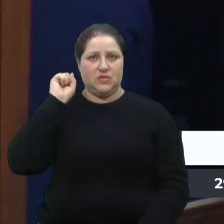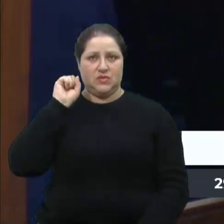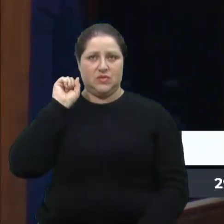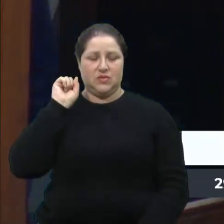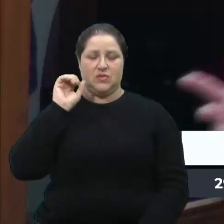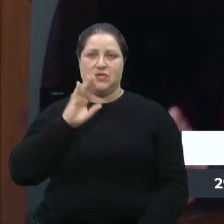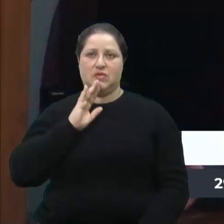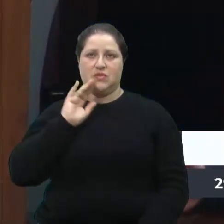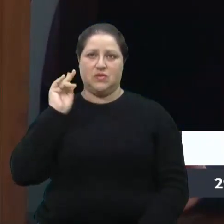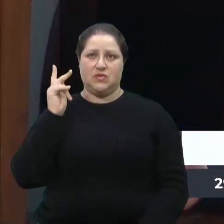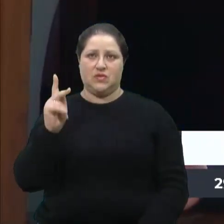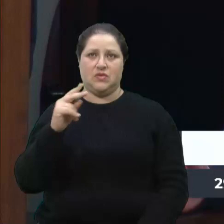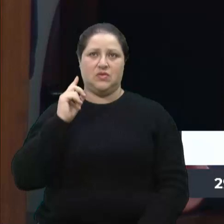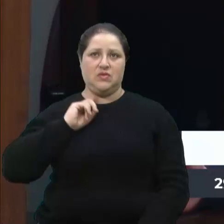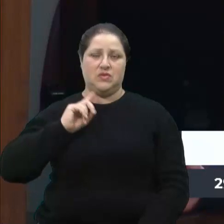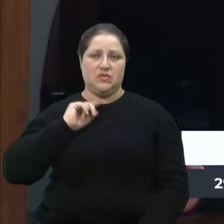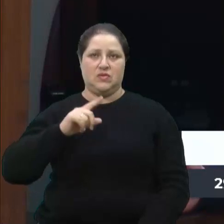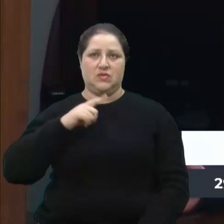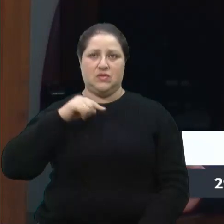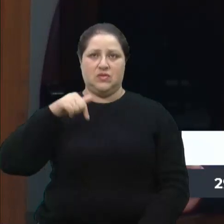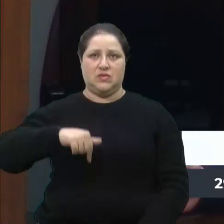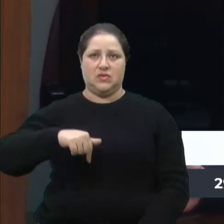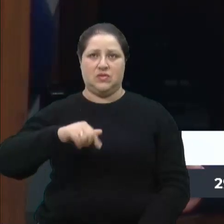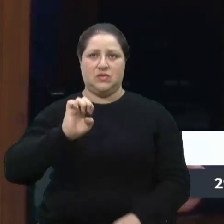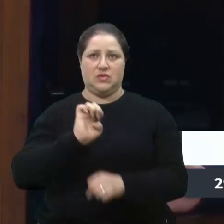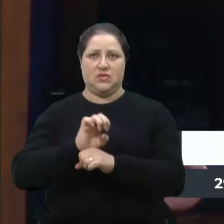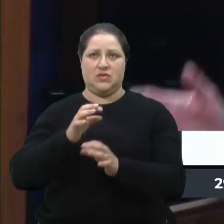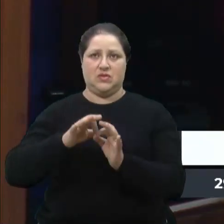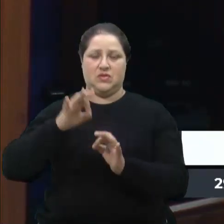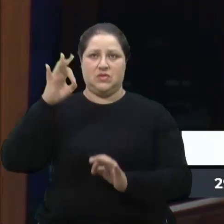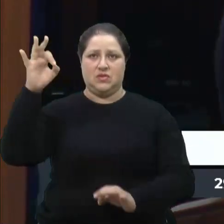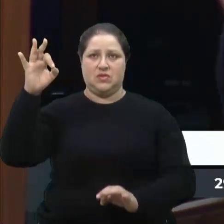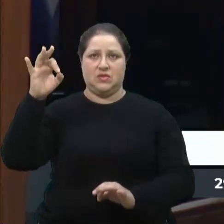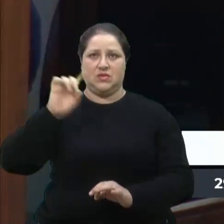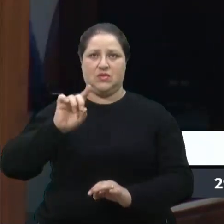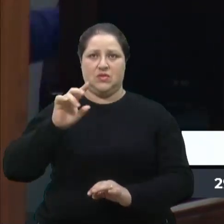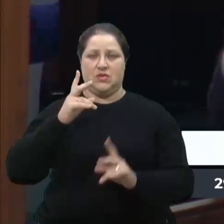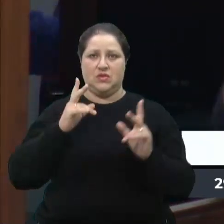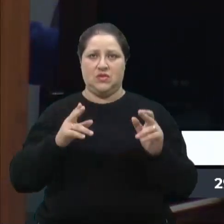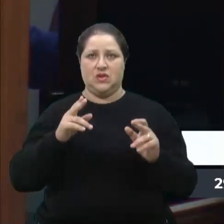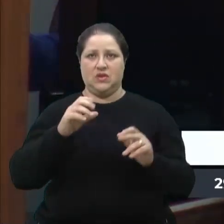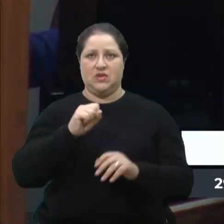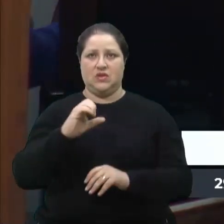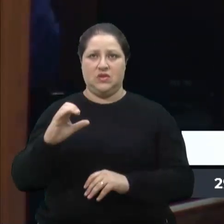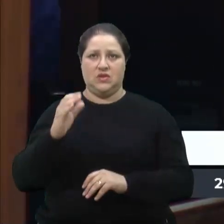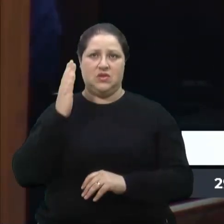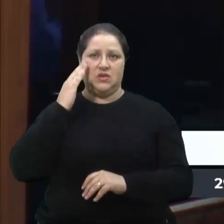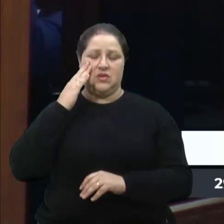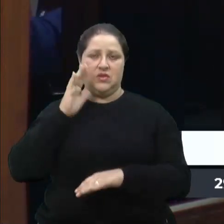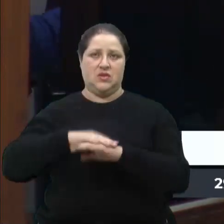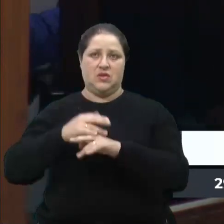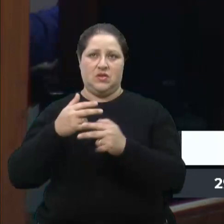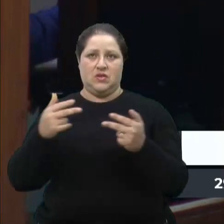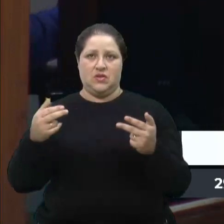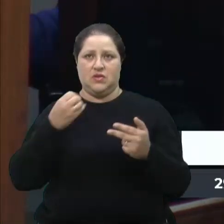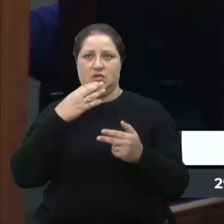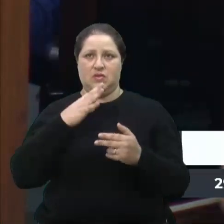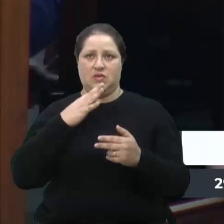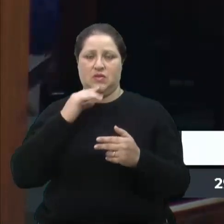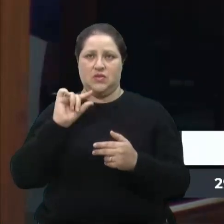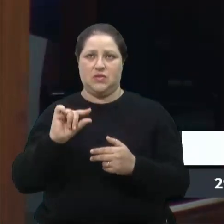Gerais, porque como a gente tem um estado que é um pouco longe, não é que nem Santa Catarina, que a gente fica sabendo de mais coisas, é bom a gente conhecer um